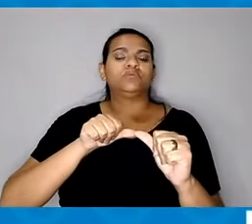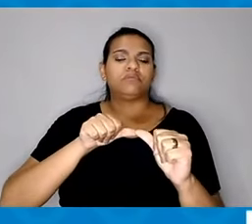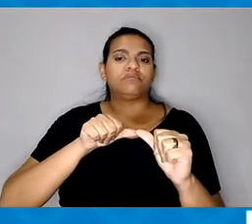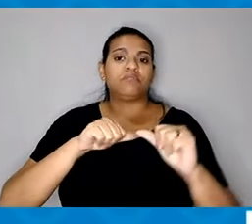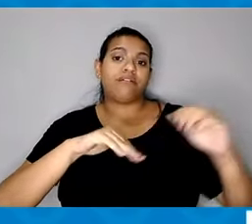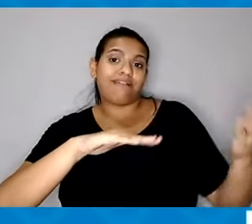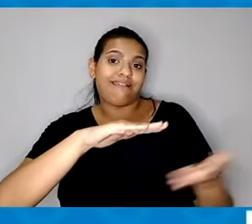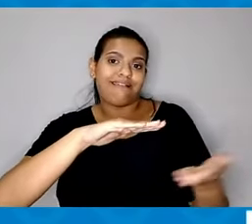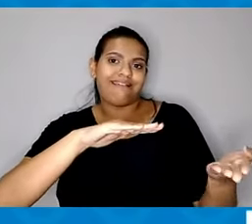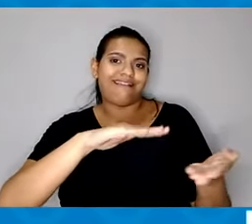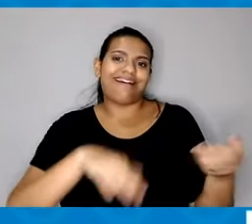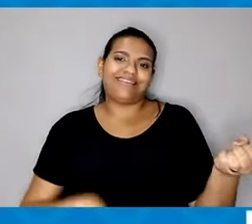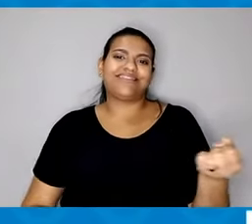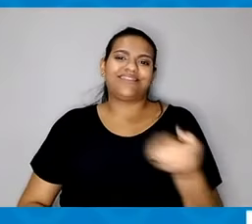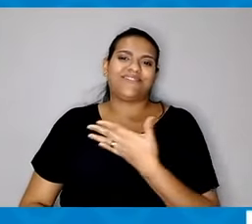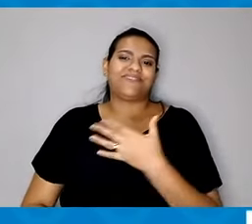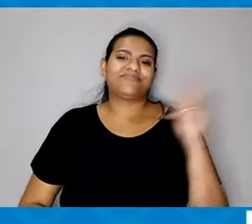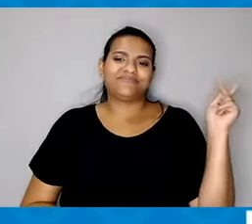né?